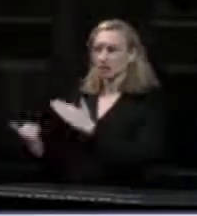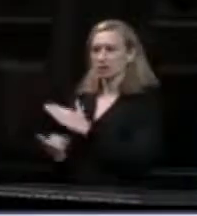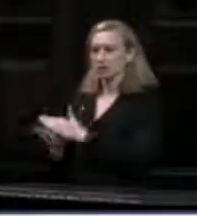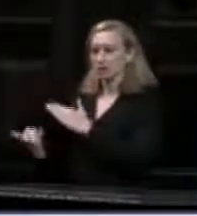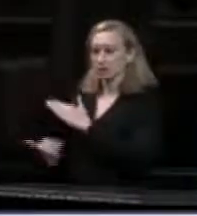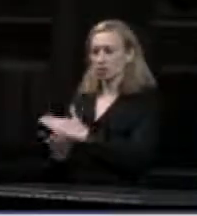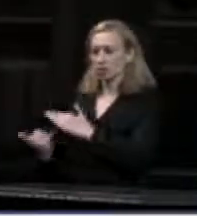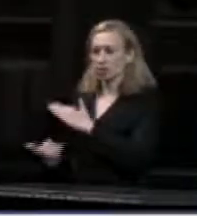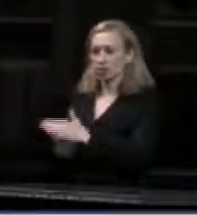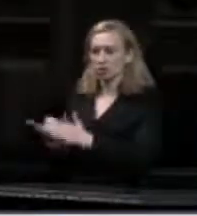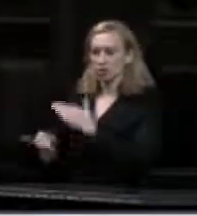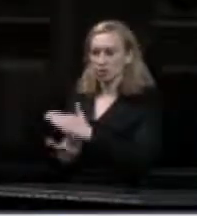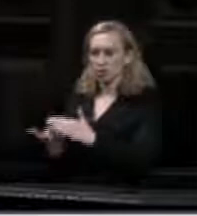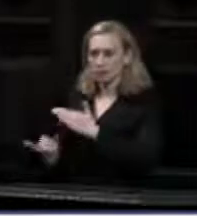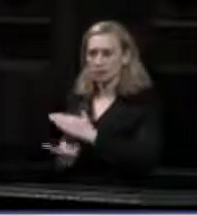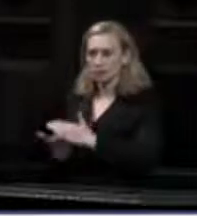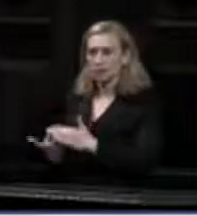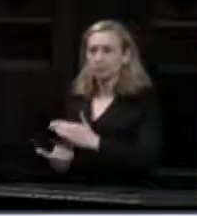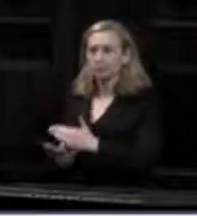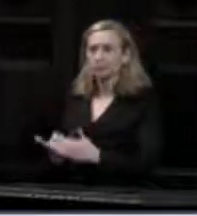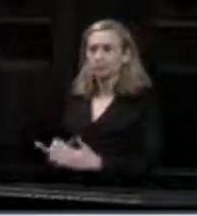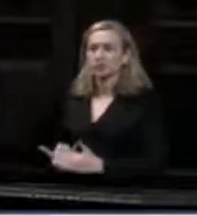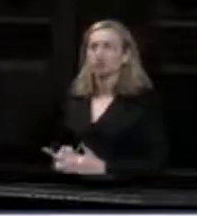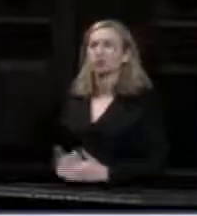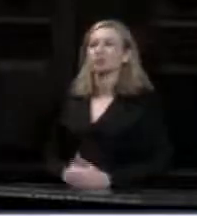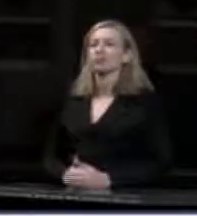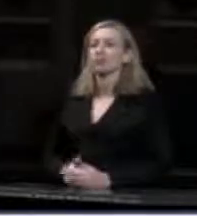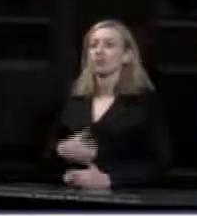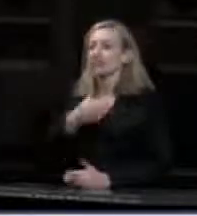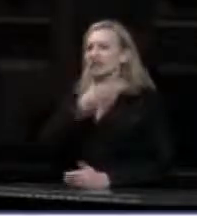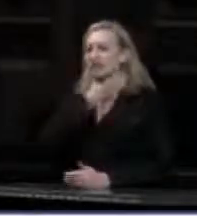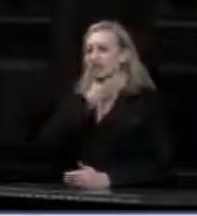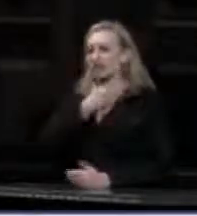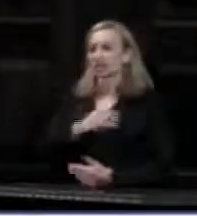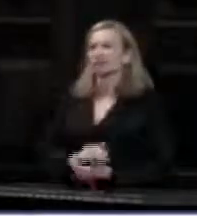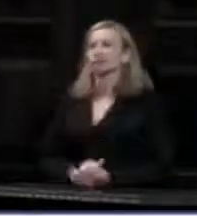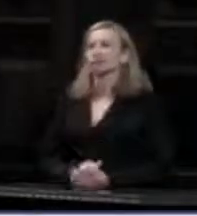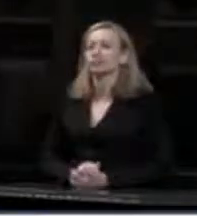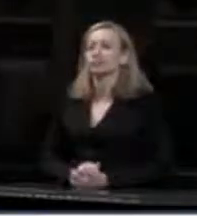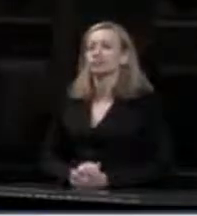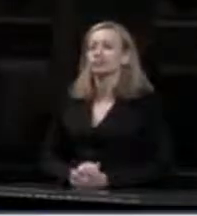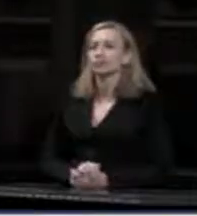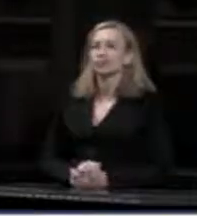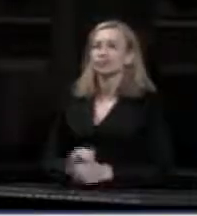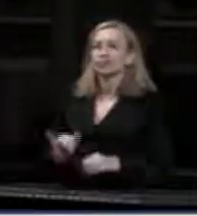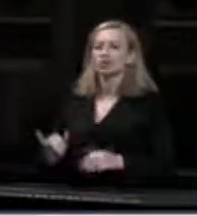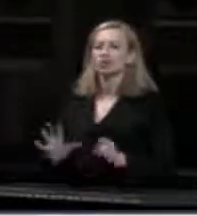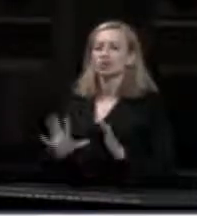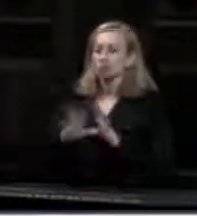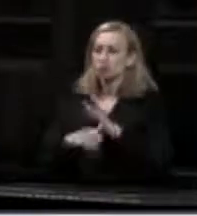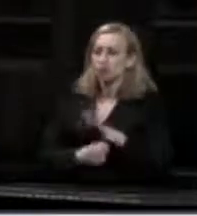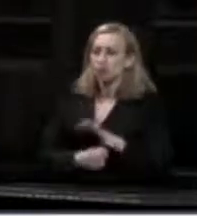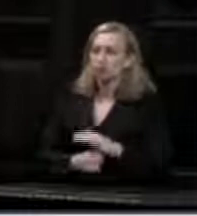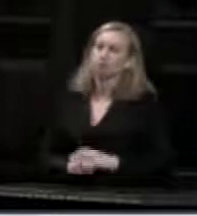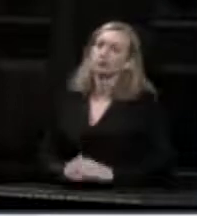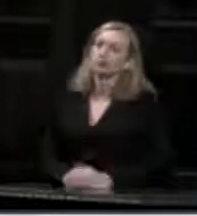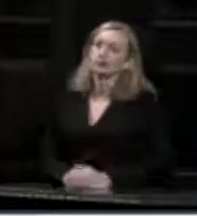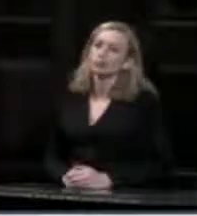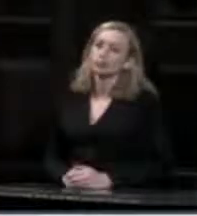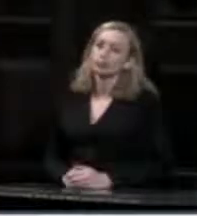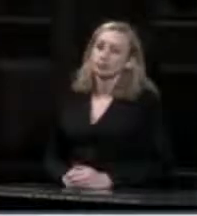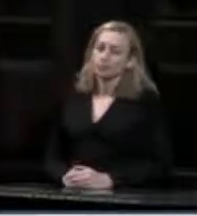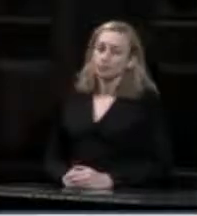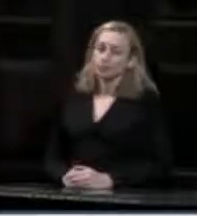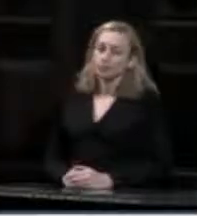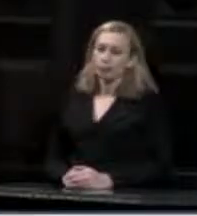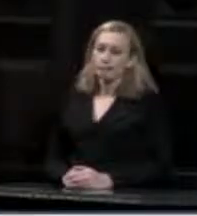fruto de uma protocolar a cia corrupta que associa